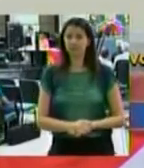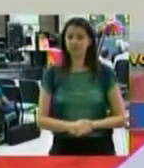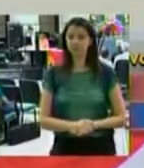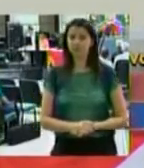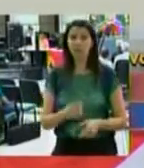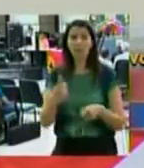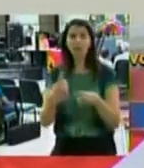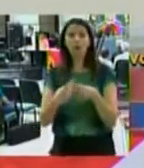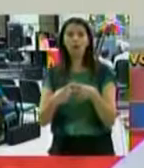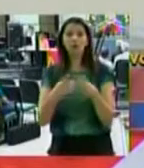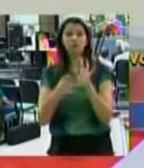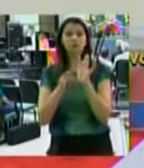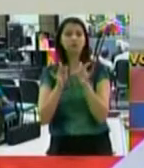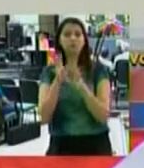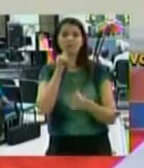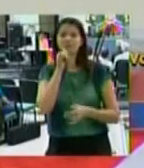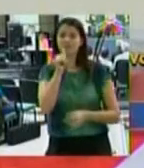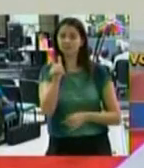Porque Jesus está dizendo a essa igreja: